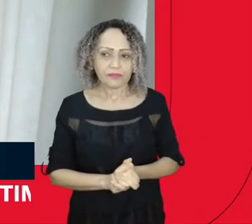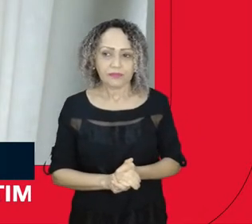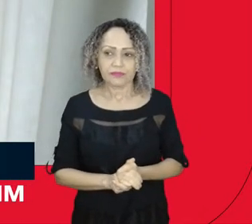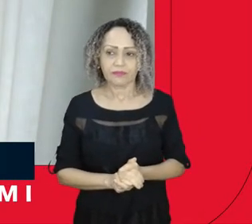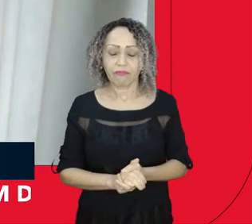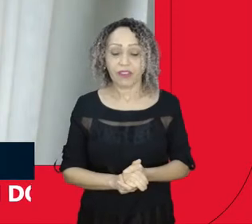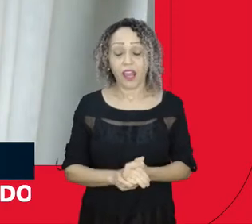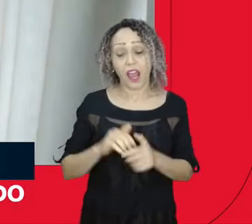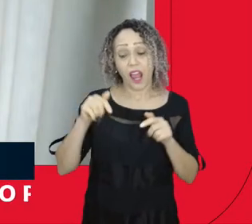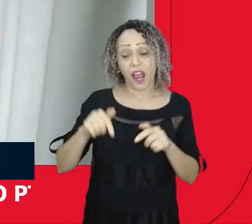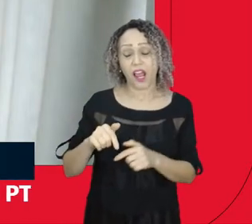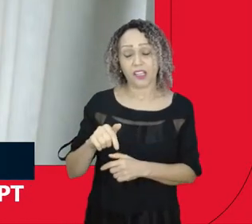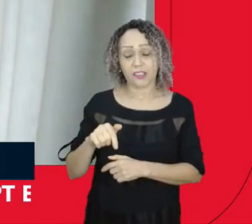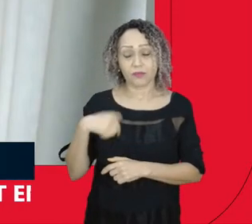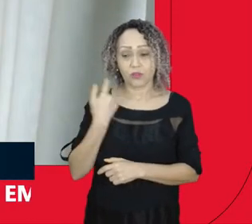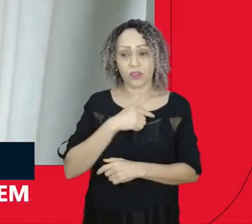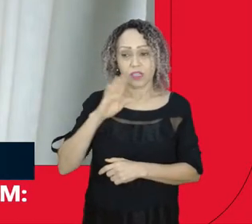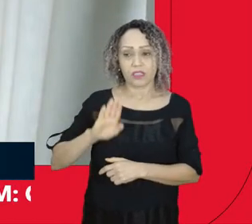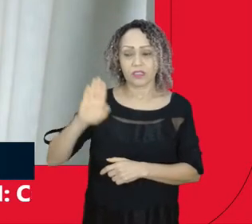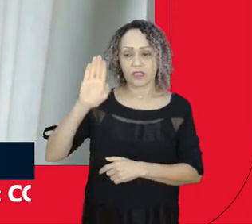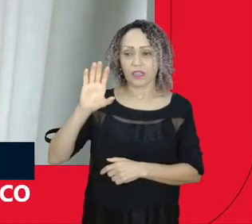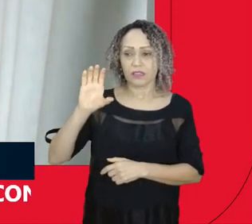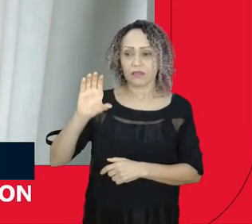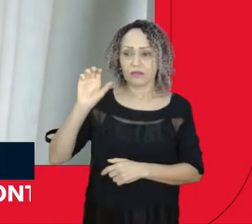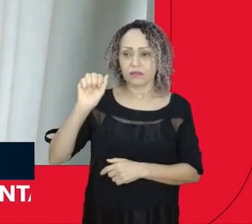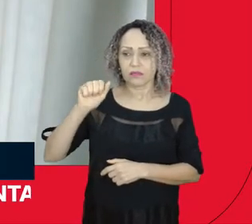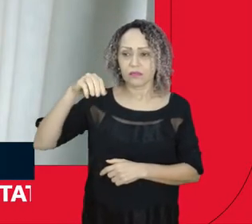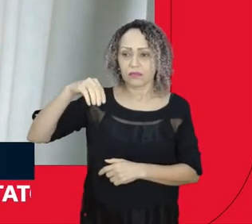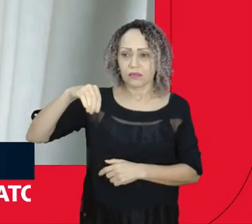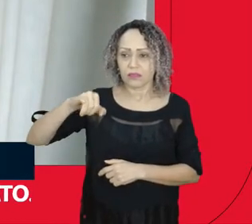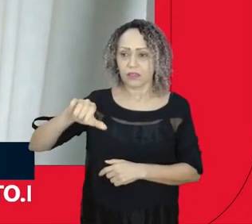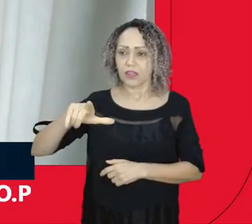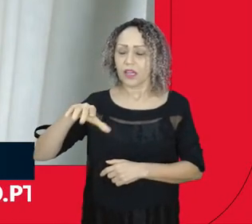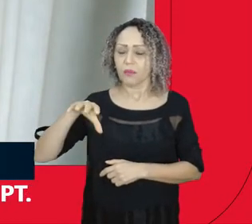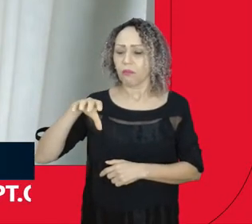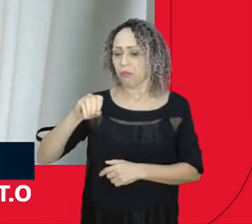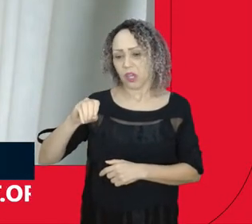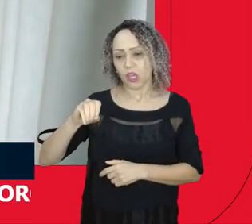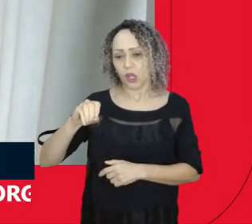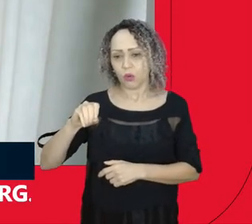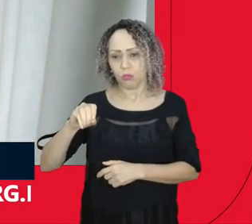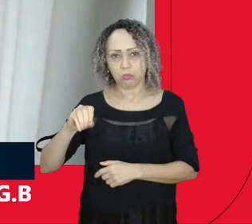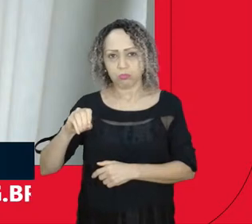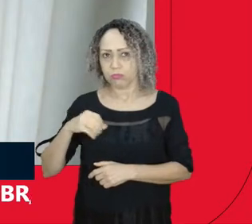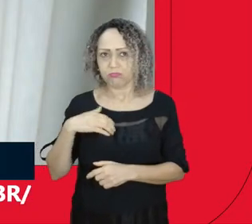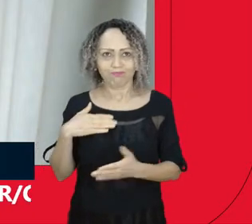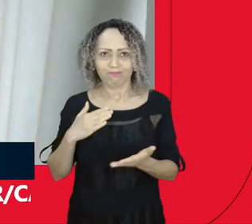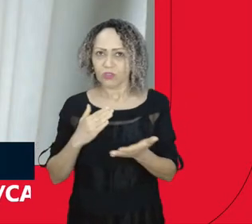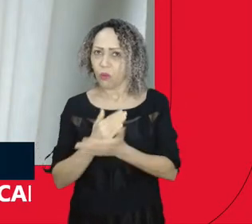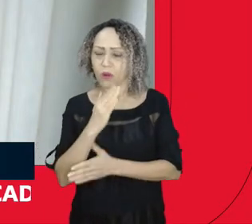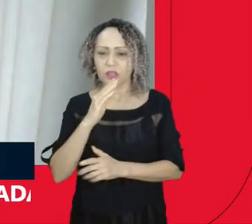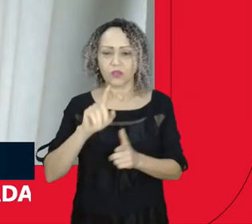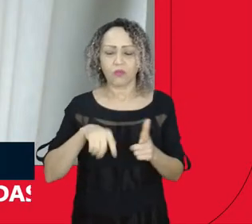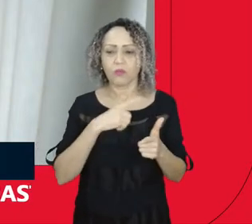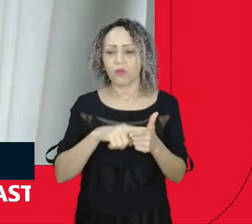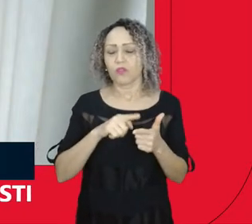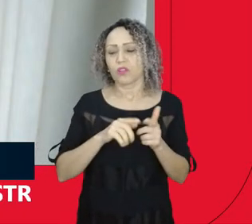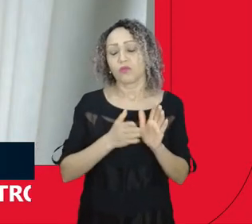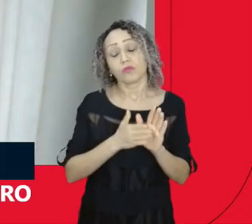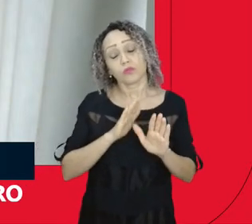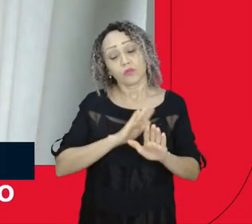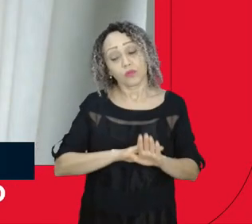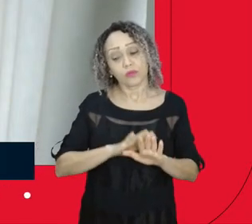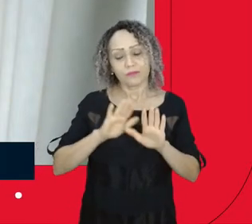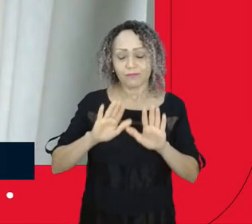Cabral, do PSB, não foi, nós ampliamos este conselho político. Já estão